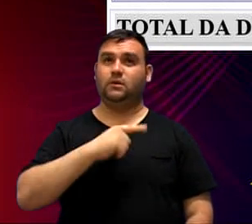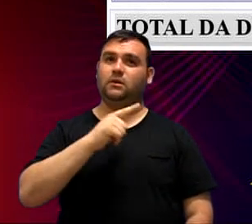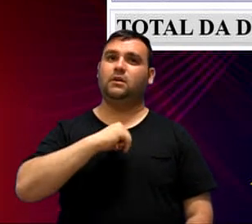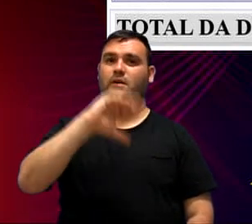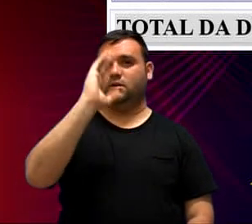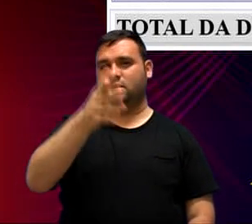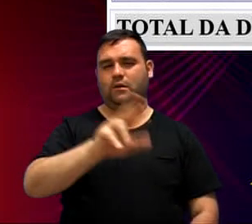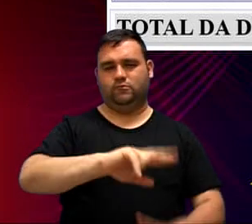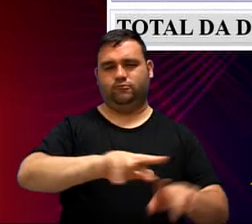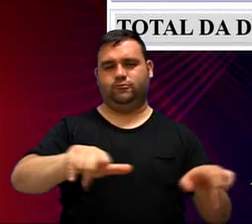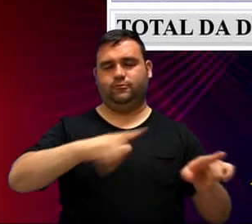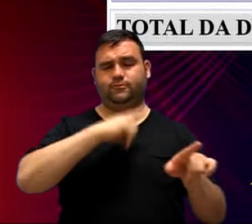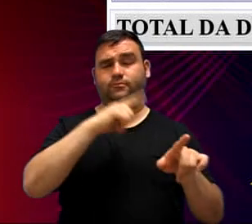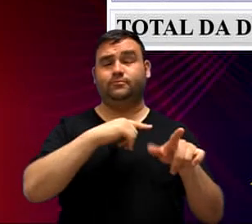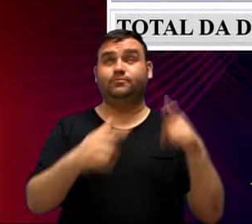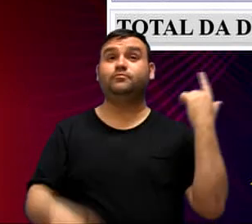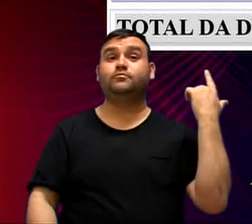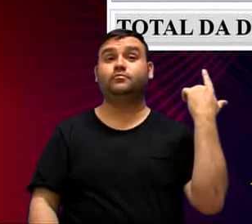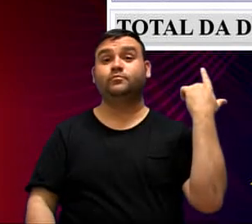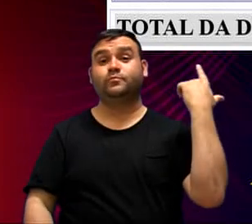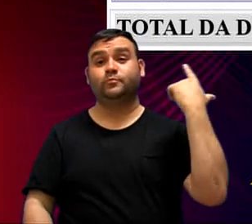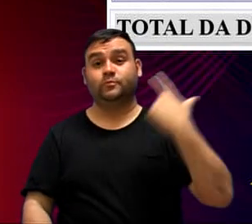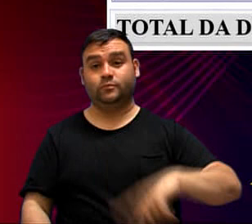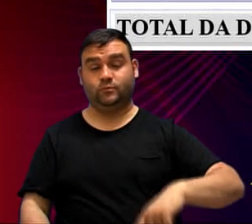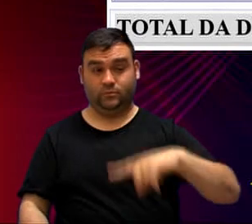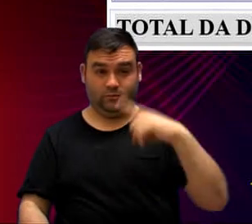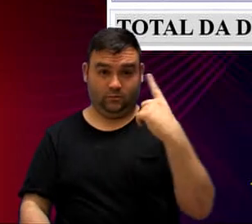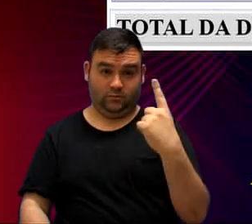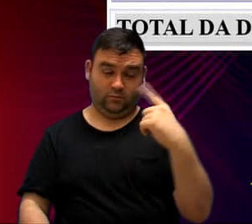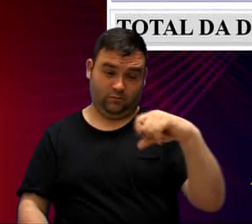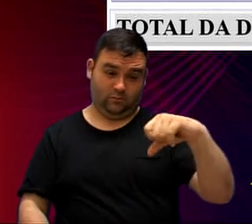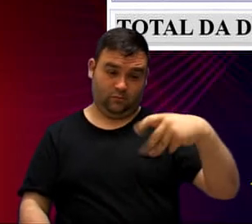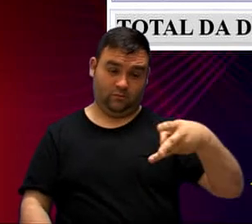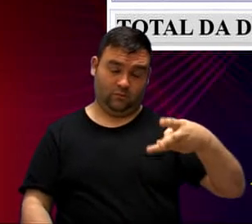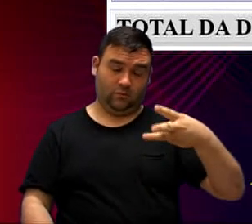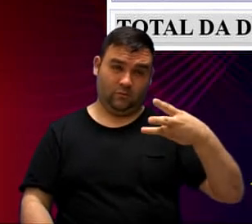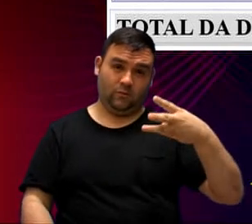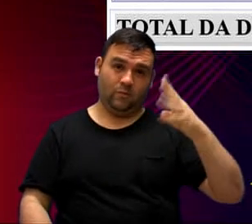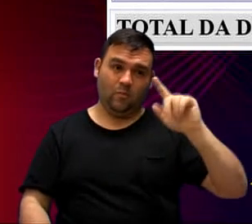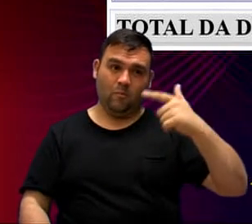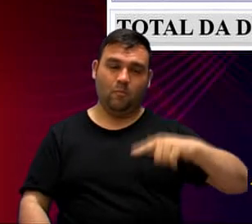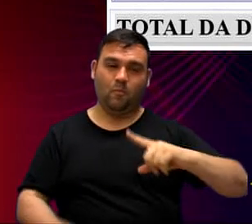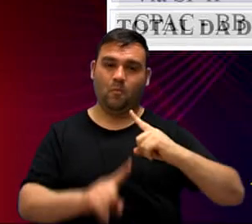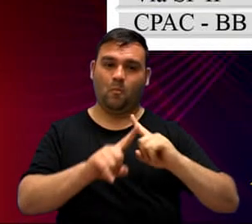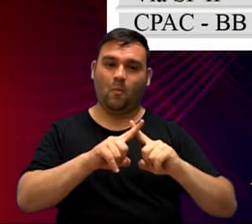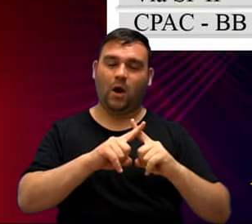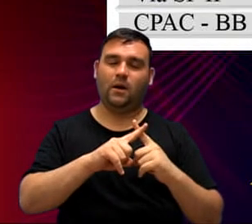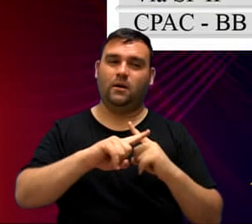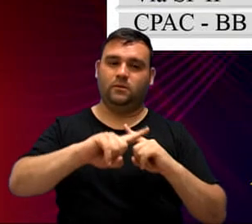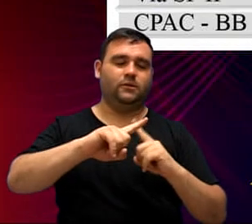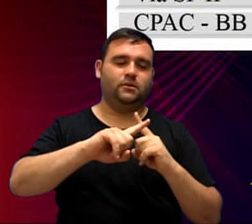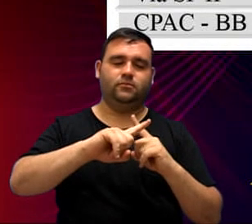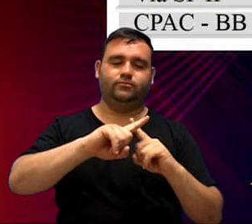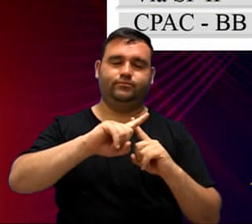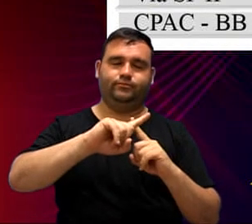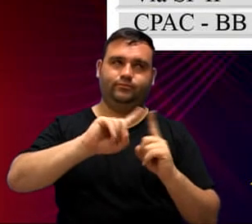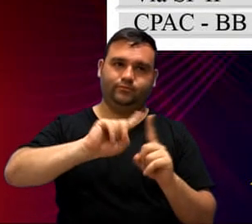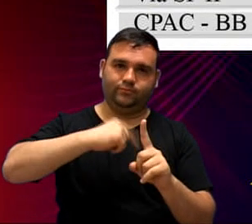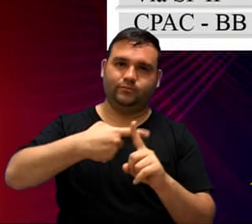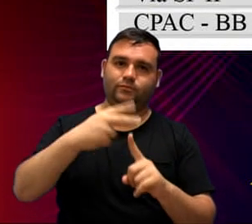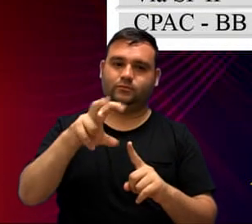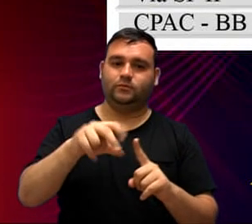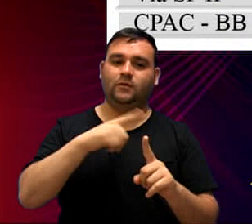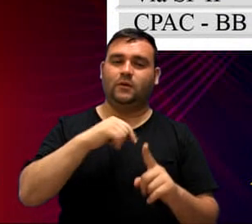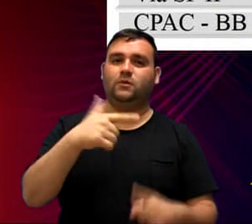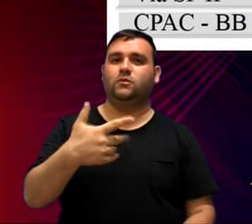e outras dívidas. Isso. Mais 193, mais 50, dá